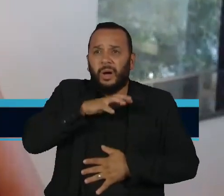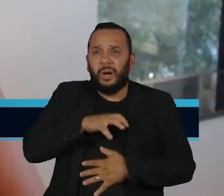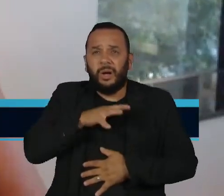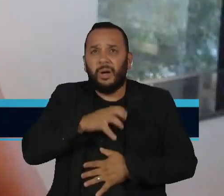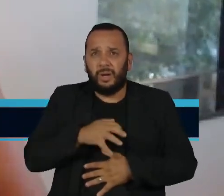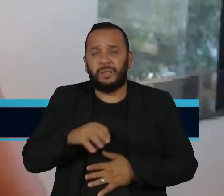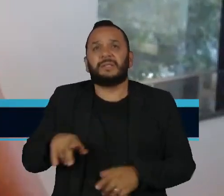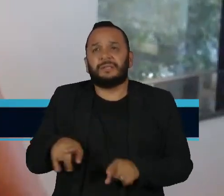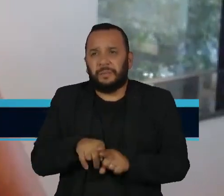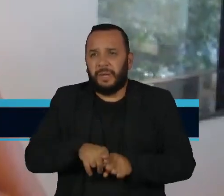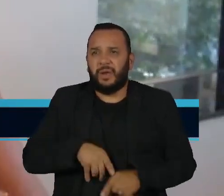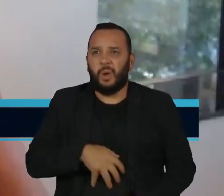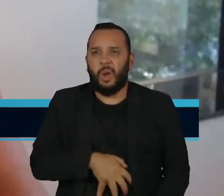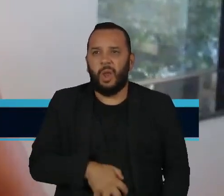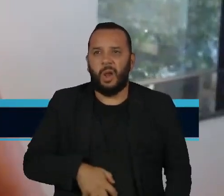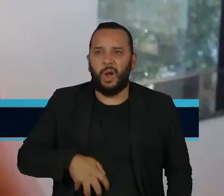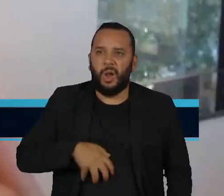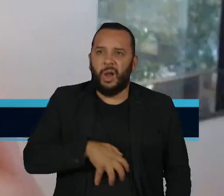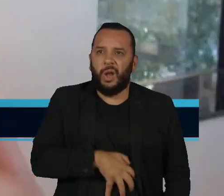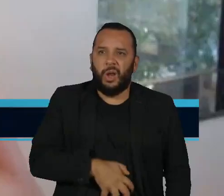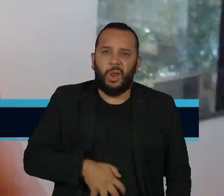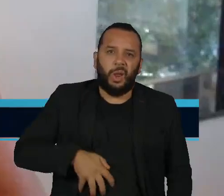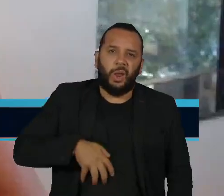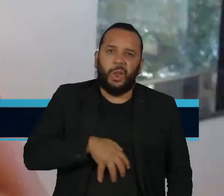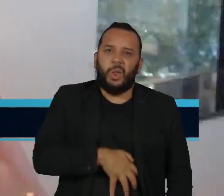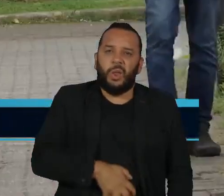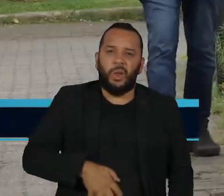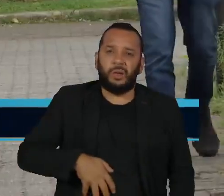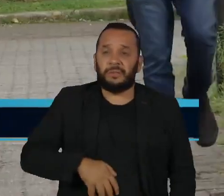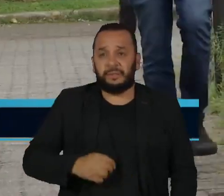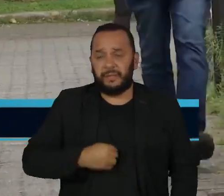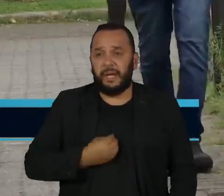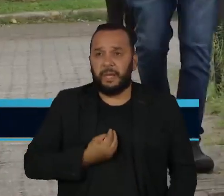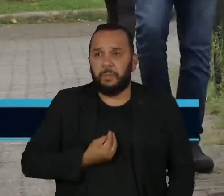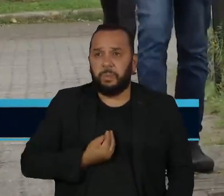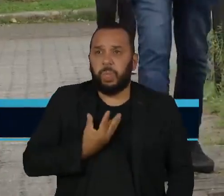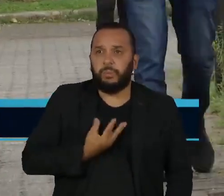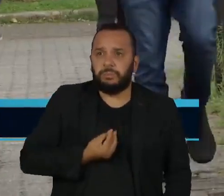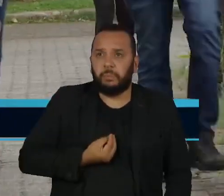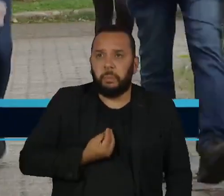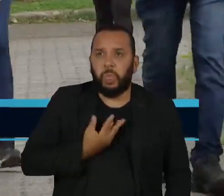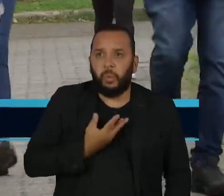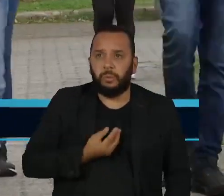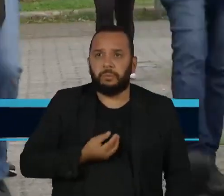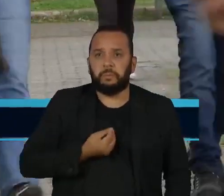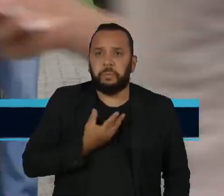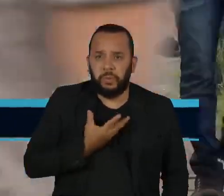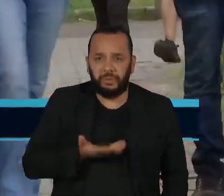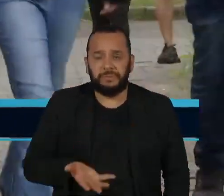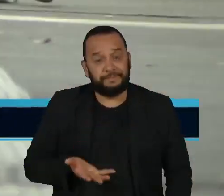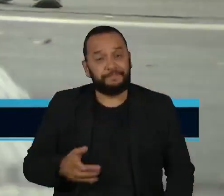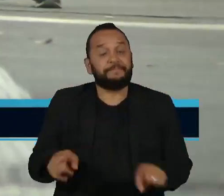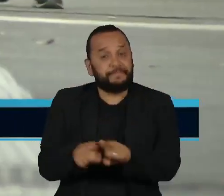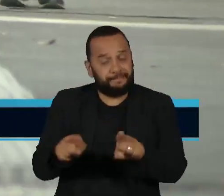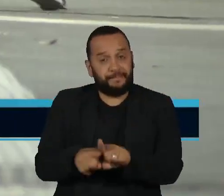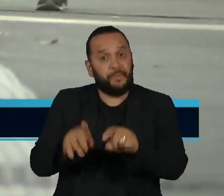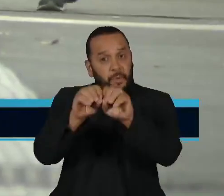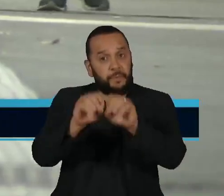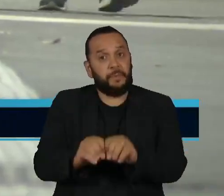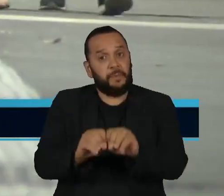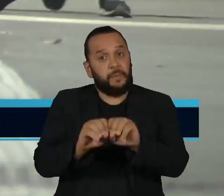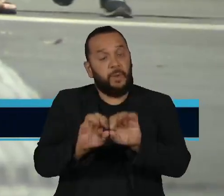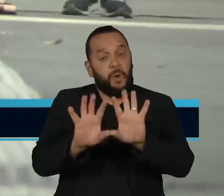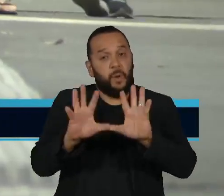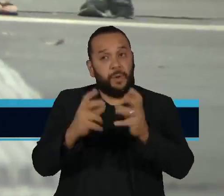trato gastrointestinal, tem sintomas de gastrite, refluxo. Segundo a Organização Mundial da Saúde, o Brasil é o país com o